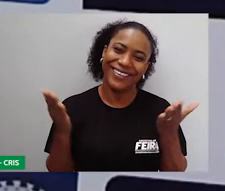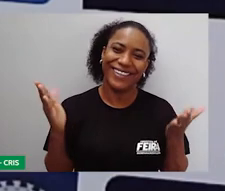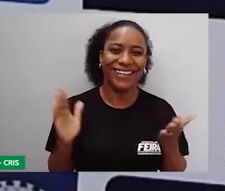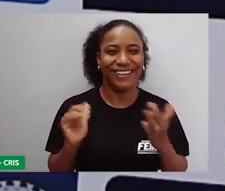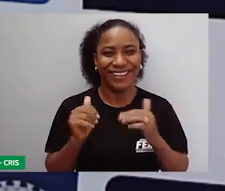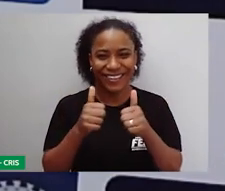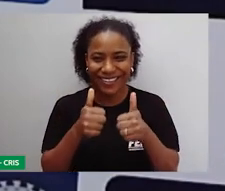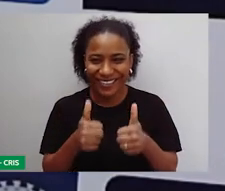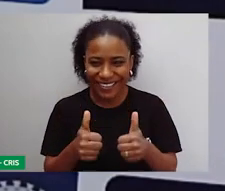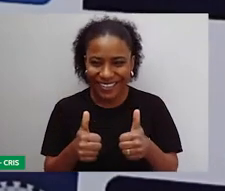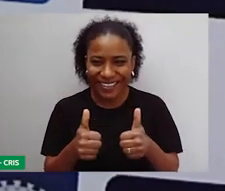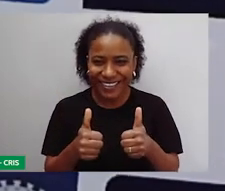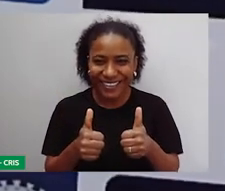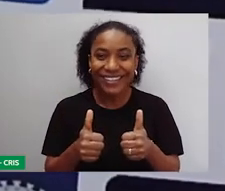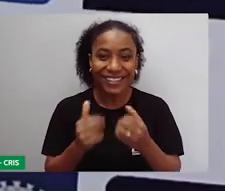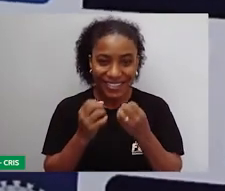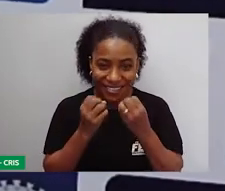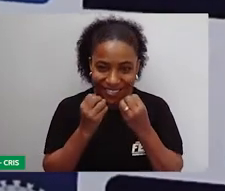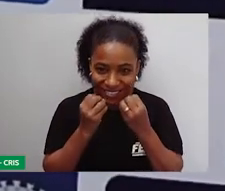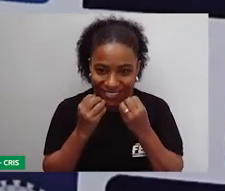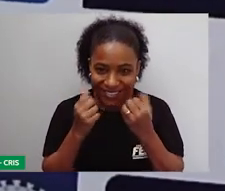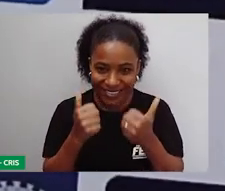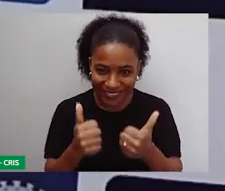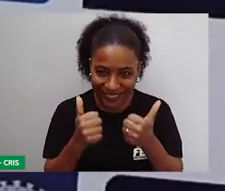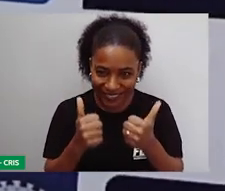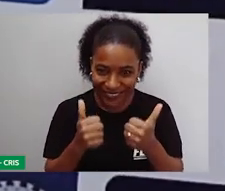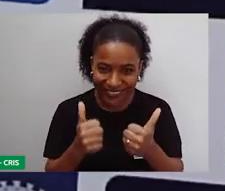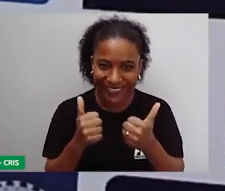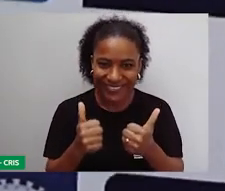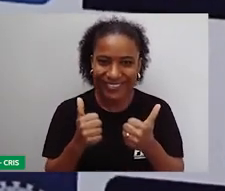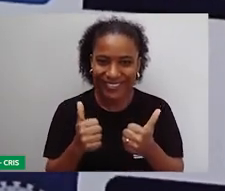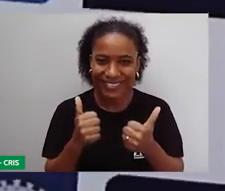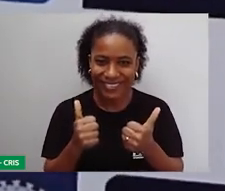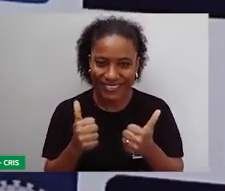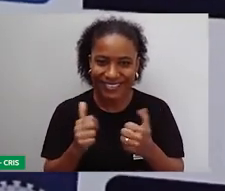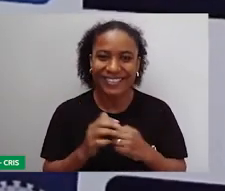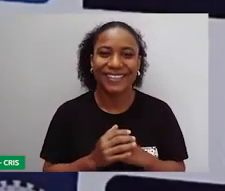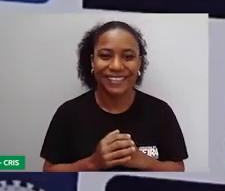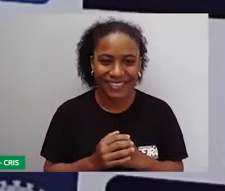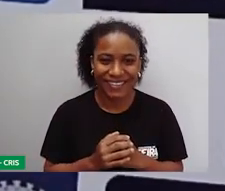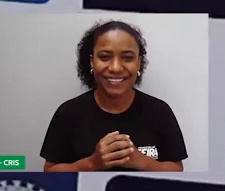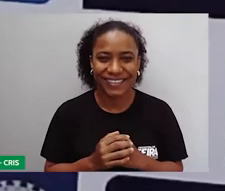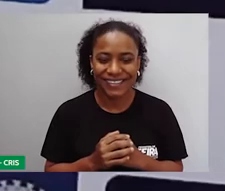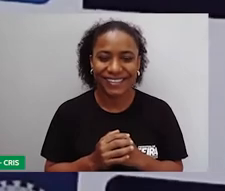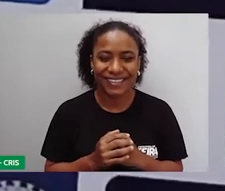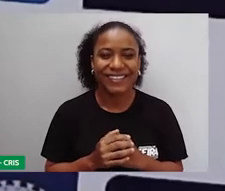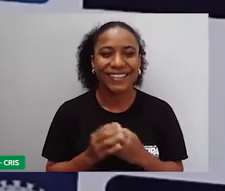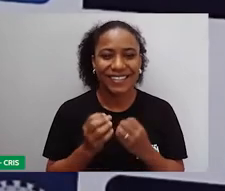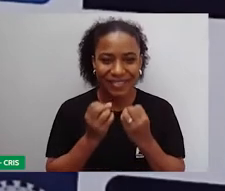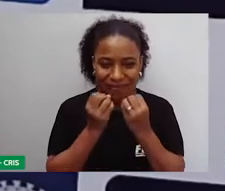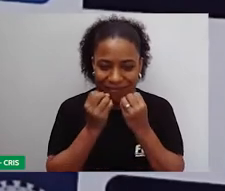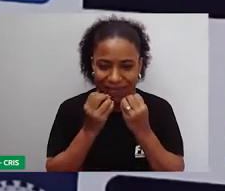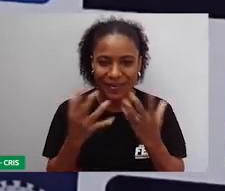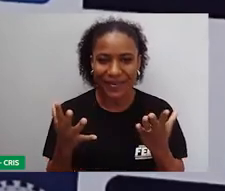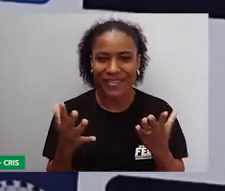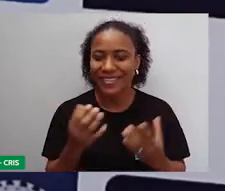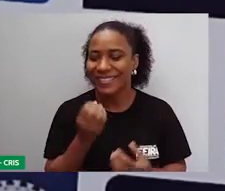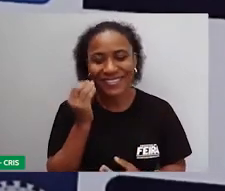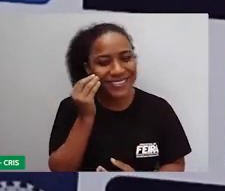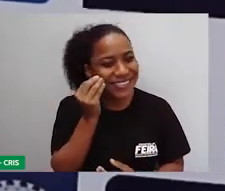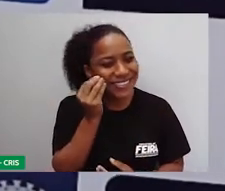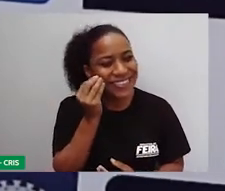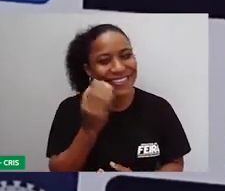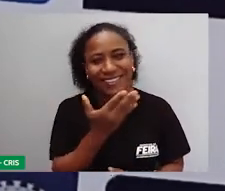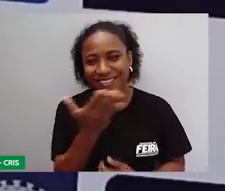Olá! Oi, oi, meu povo lindo, que eu amo, meus estudantes. Para vocês, um